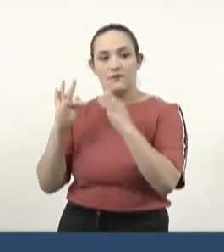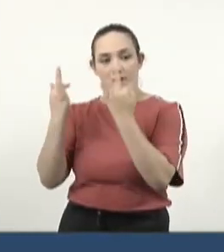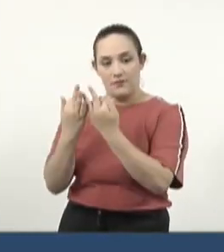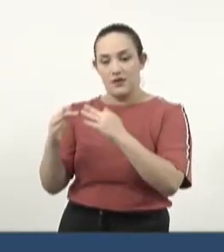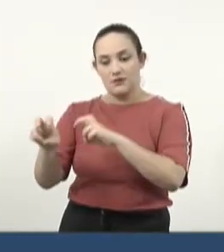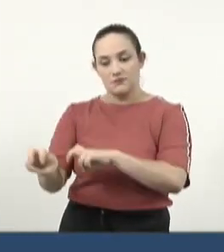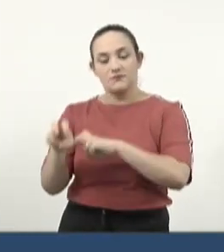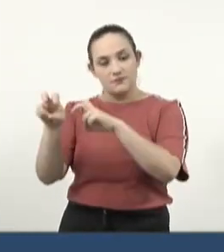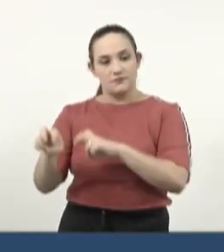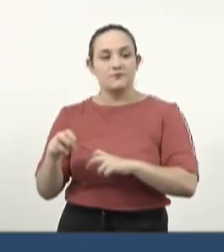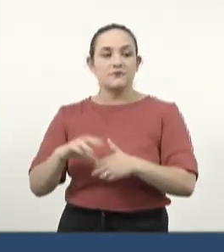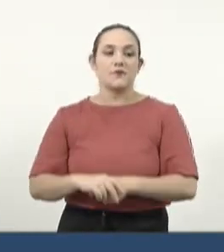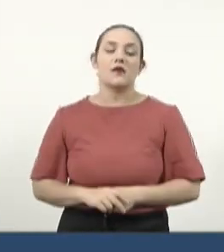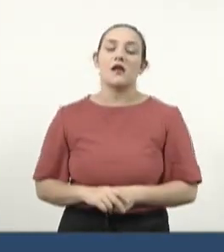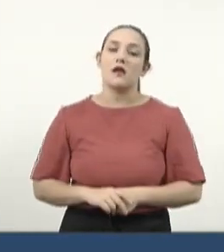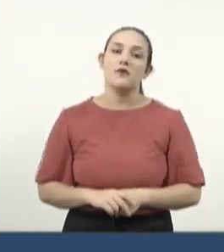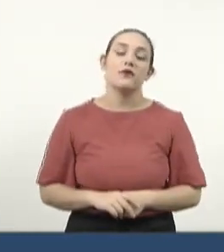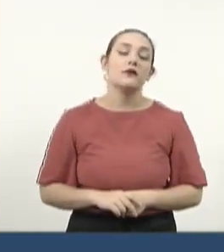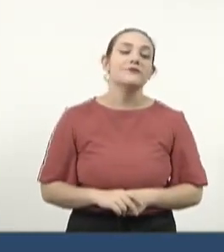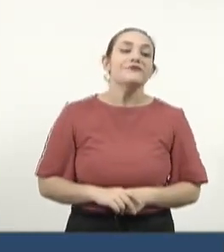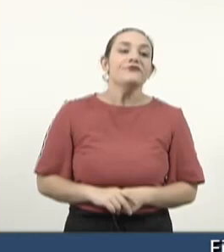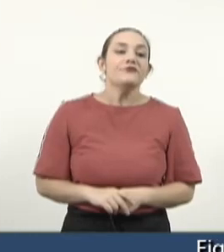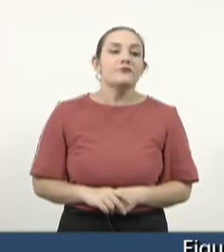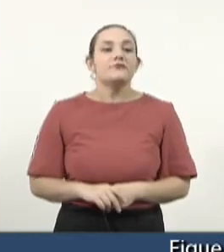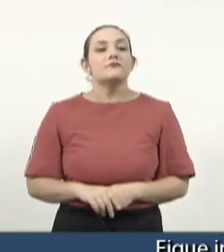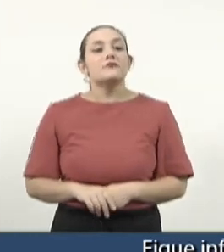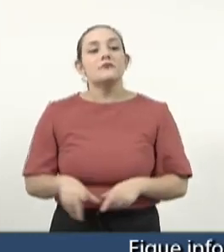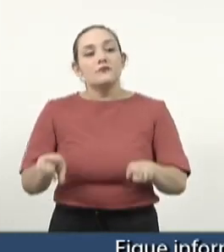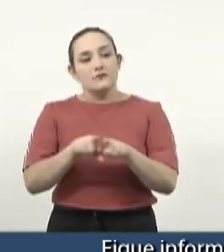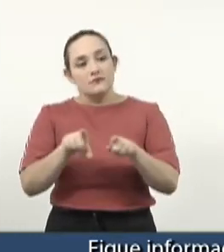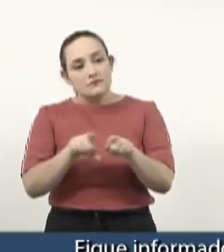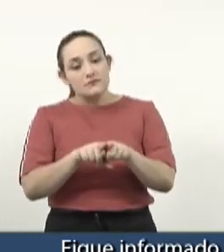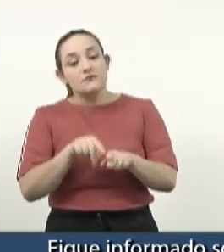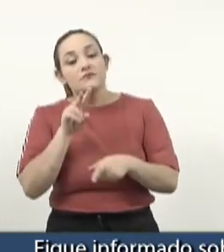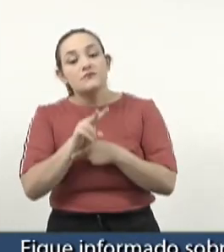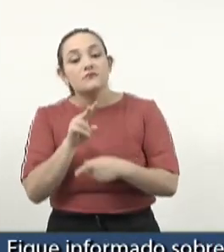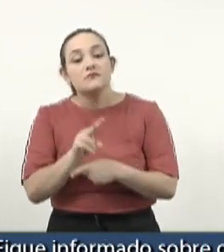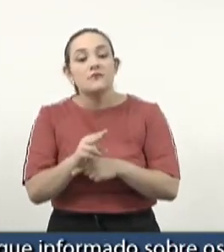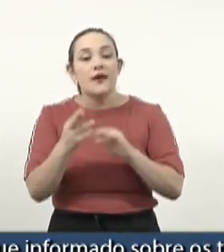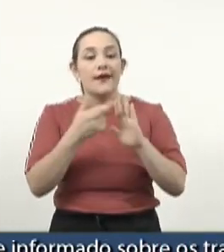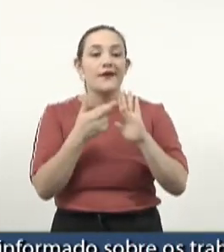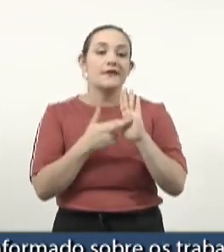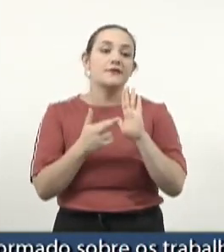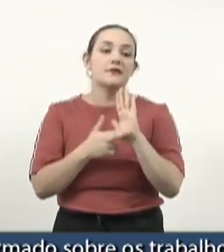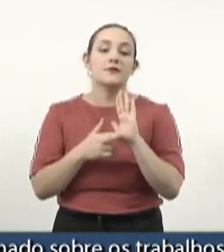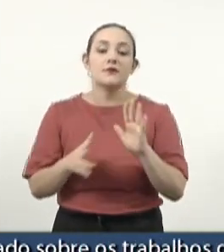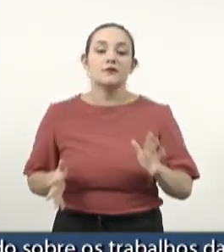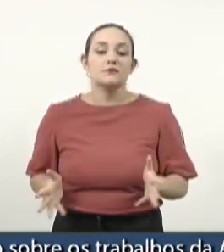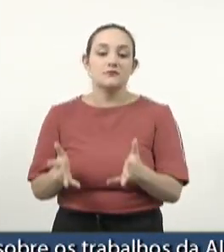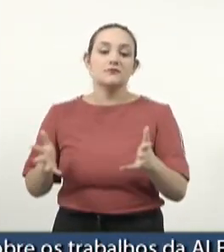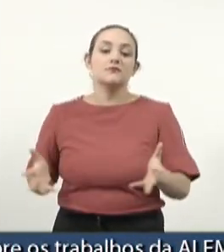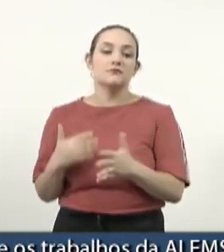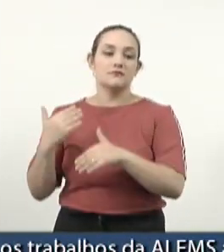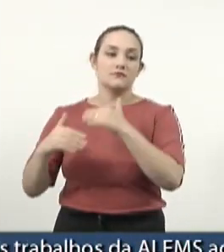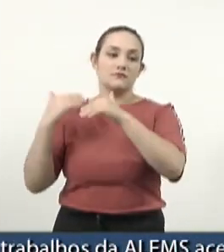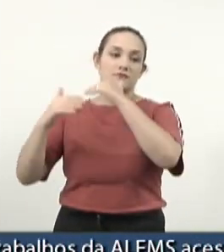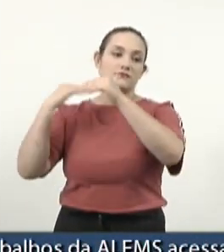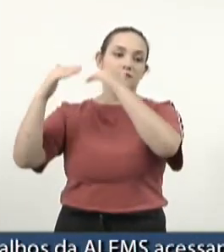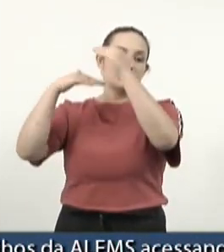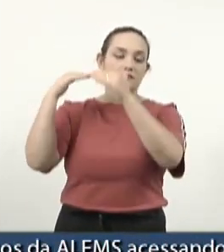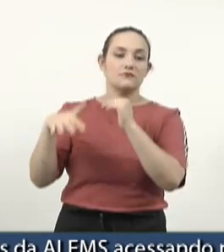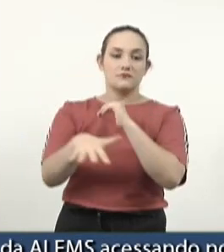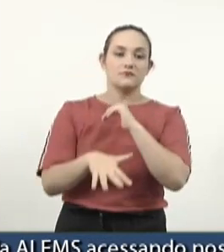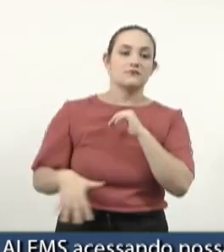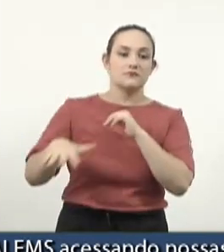como deliberar no âmbito de suas competências sobre normas e critérios que visem acelerar o desenvolvimento